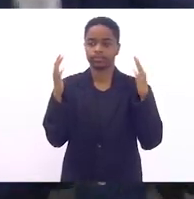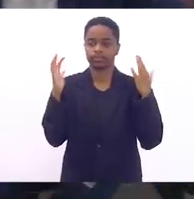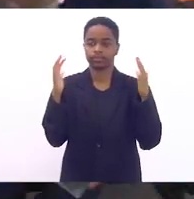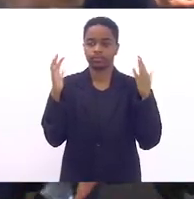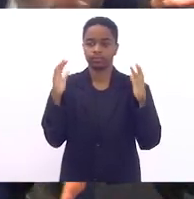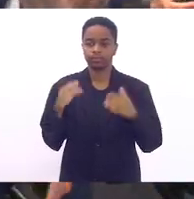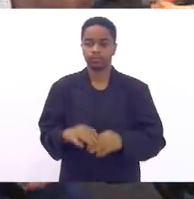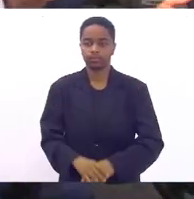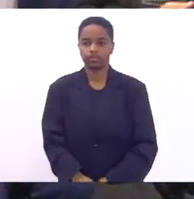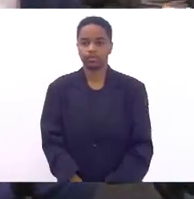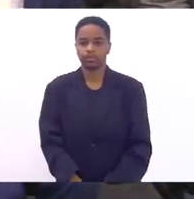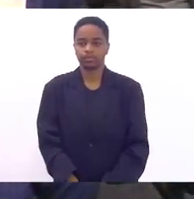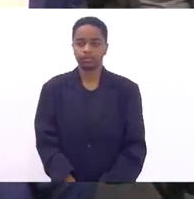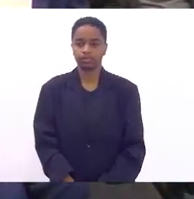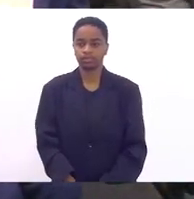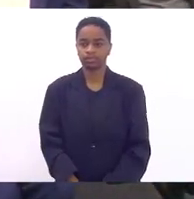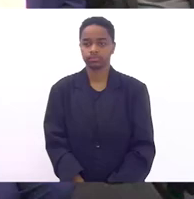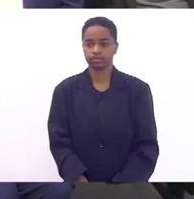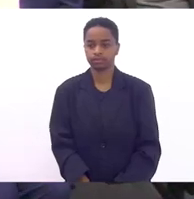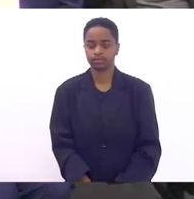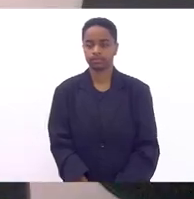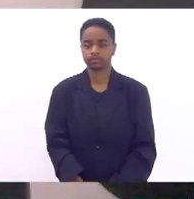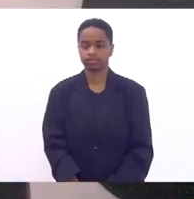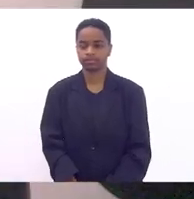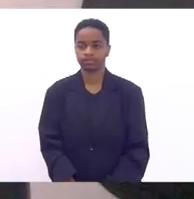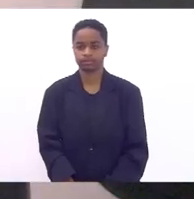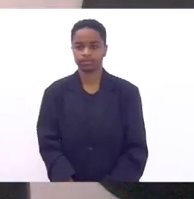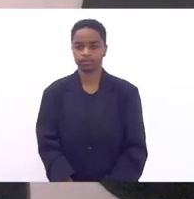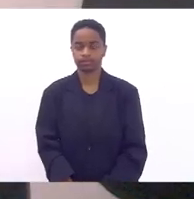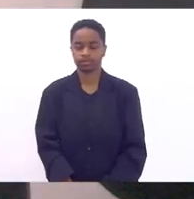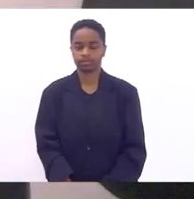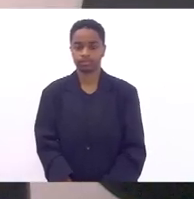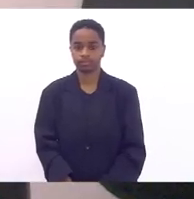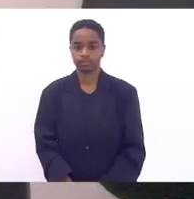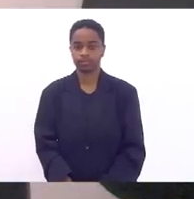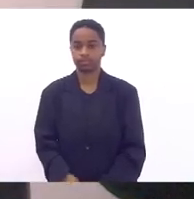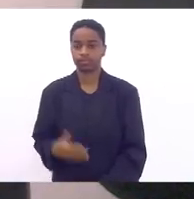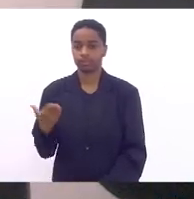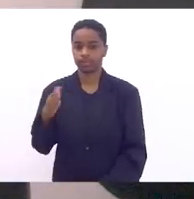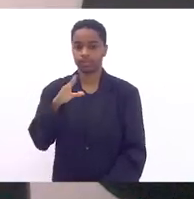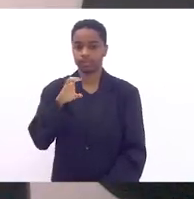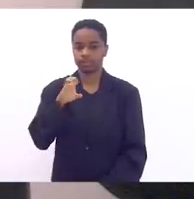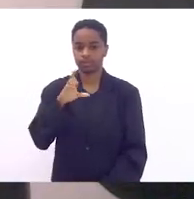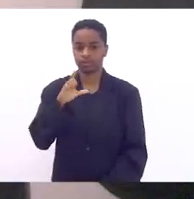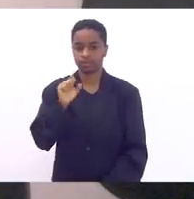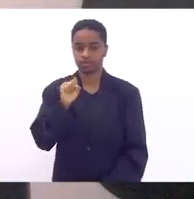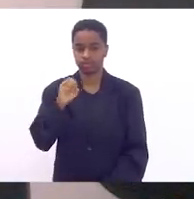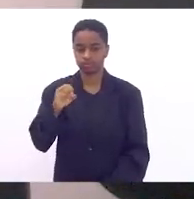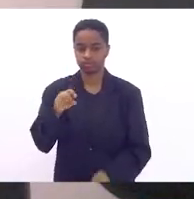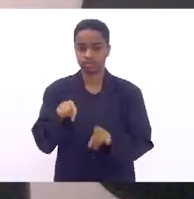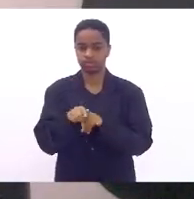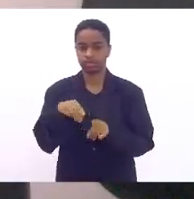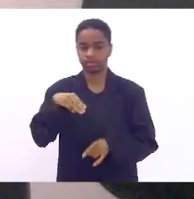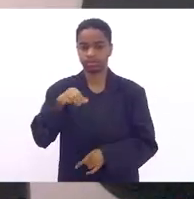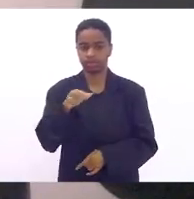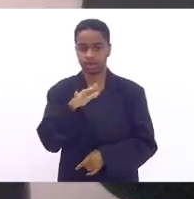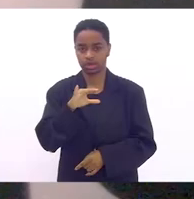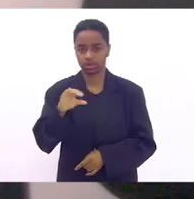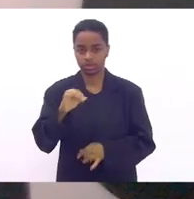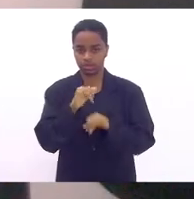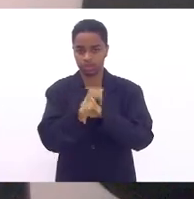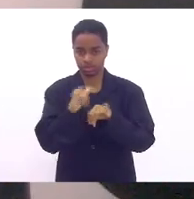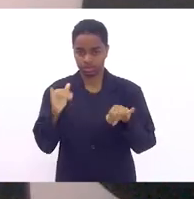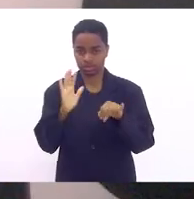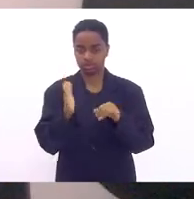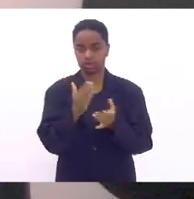trelar bom eh o Dr Celso pancer também Dr Mário não é já haviam um anunciado logo de